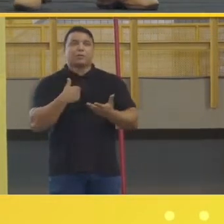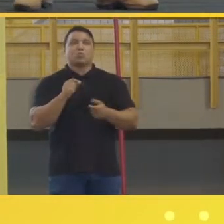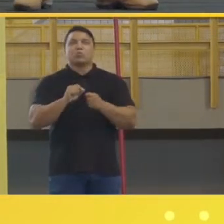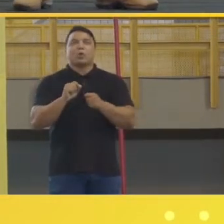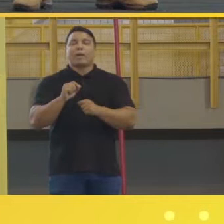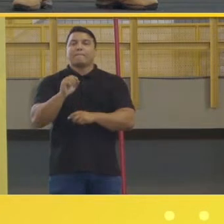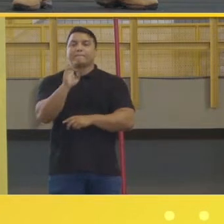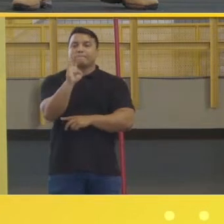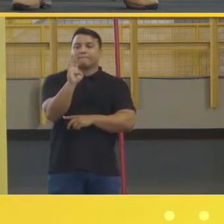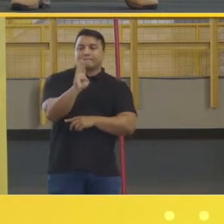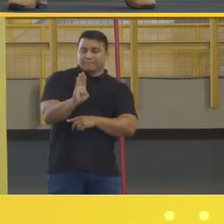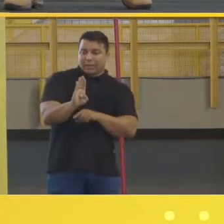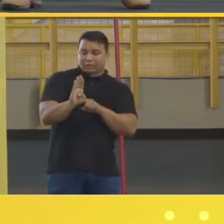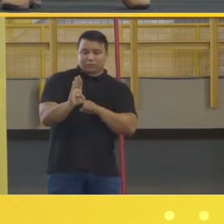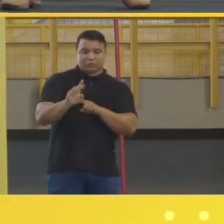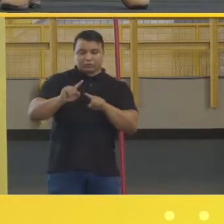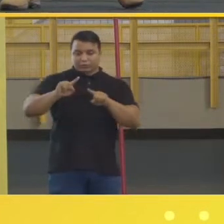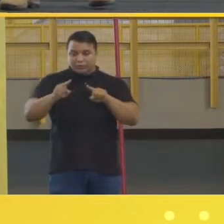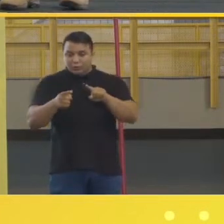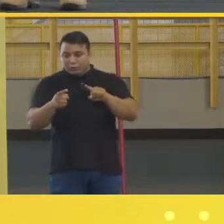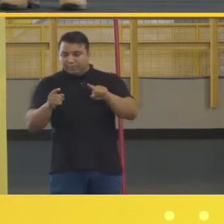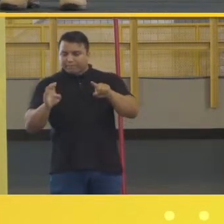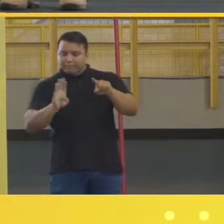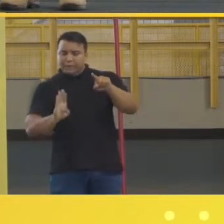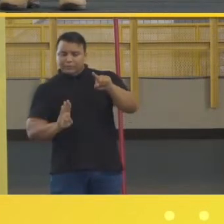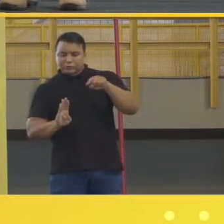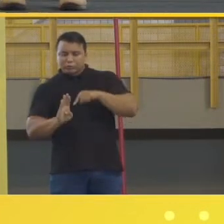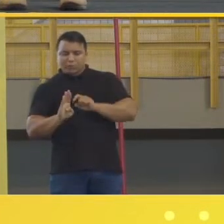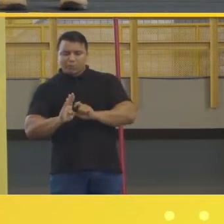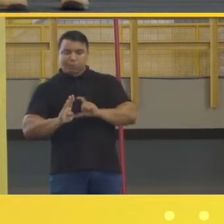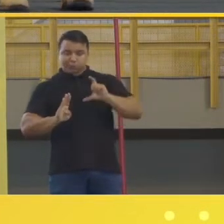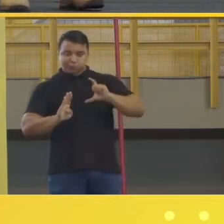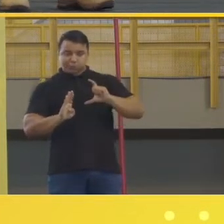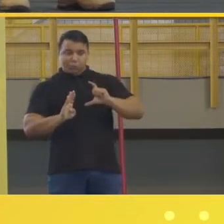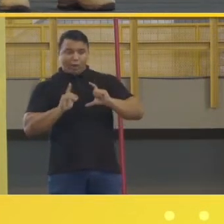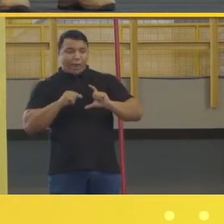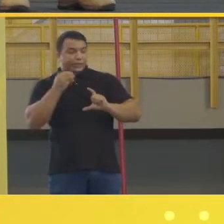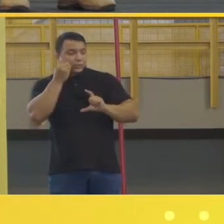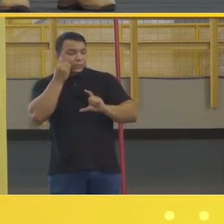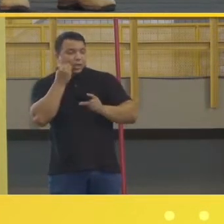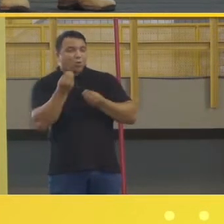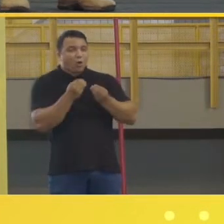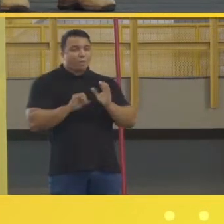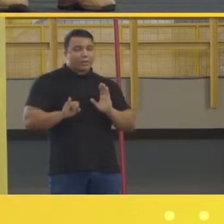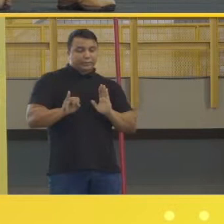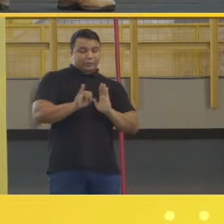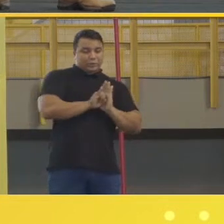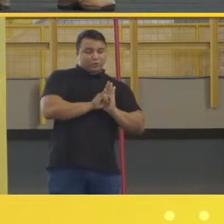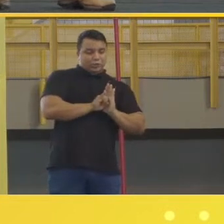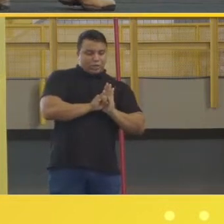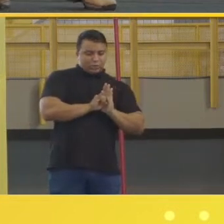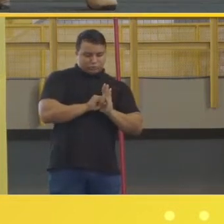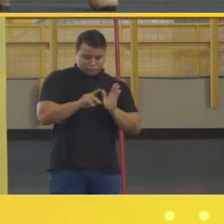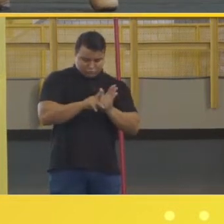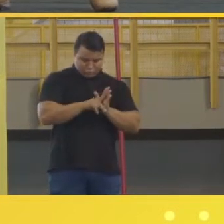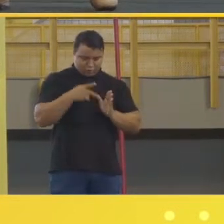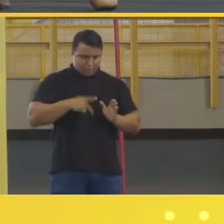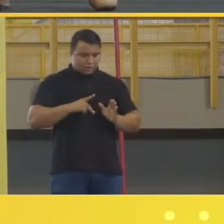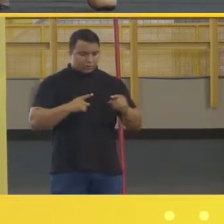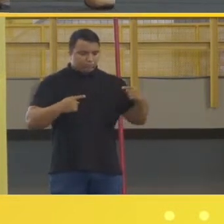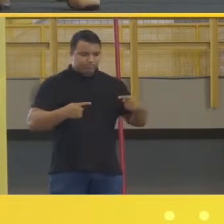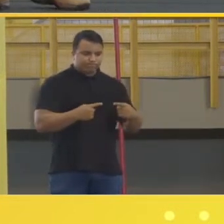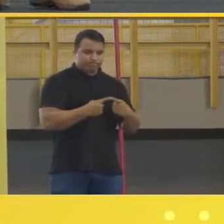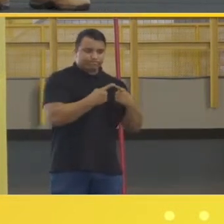faz Brasil, vírgula, Brasil, é tentar encontrar as razões que nos tornam